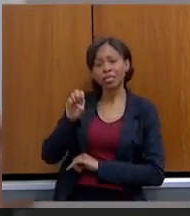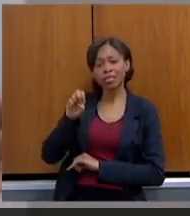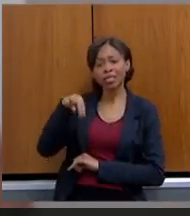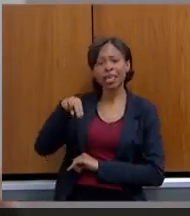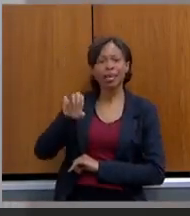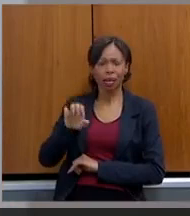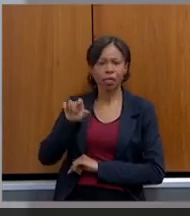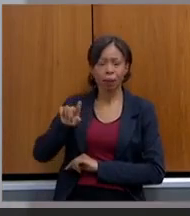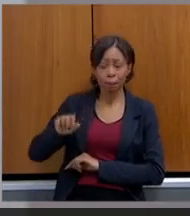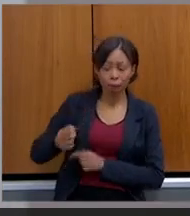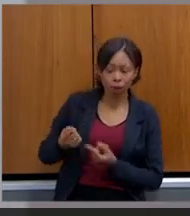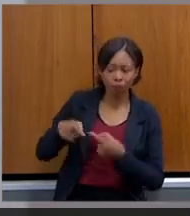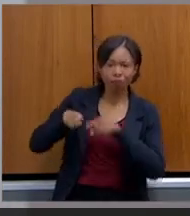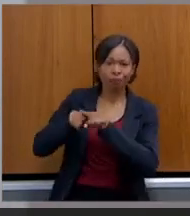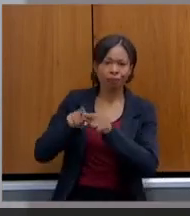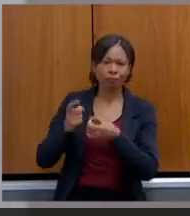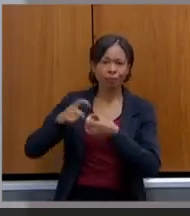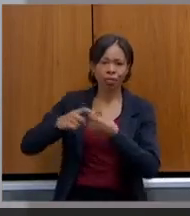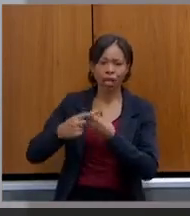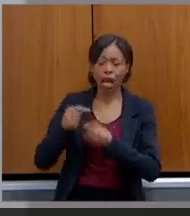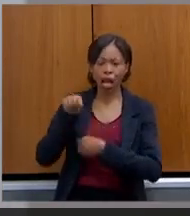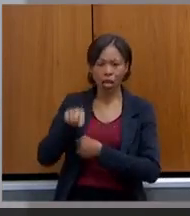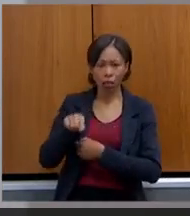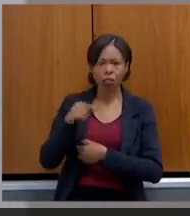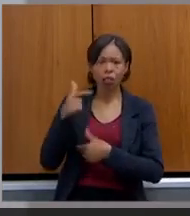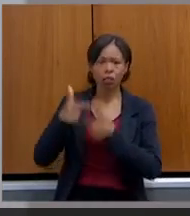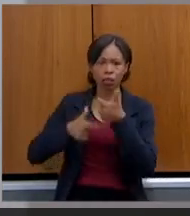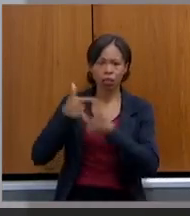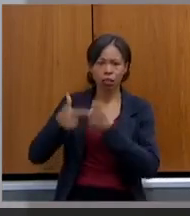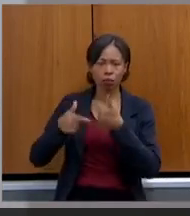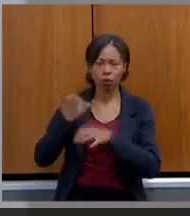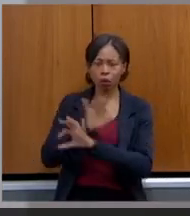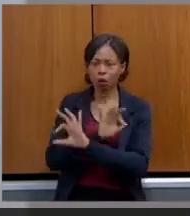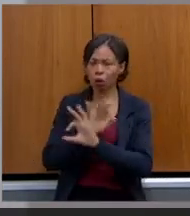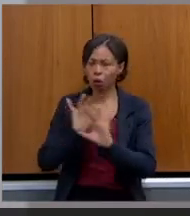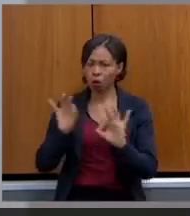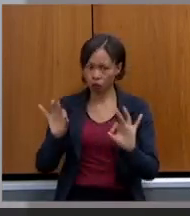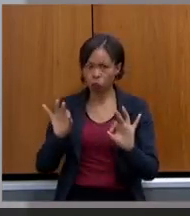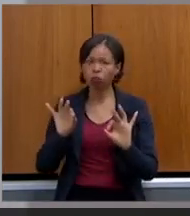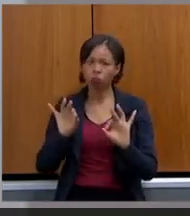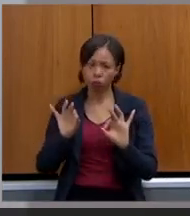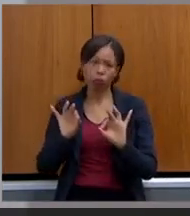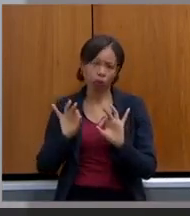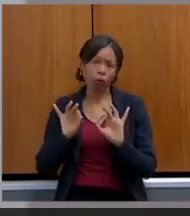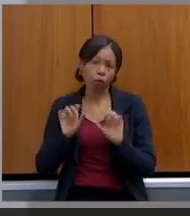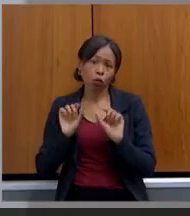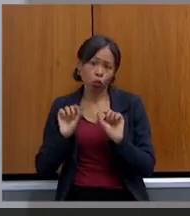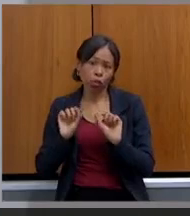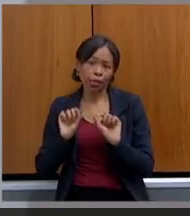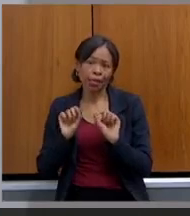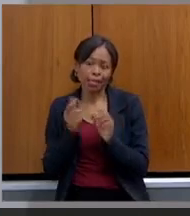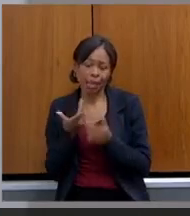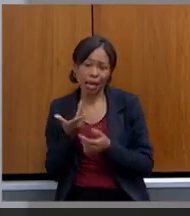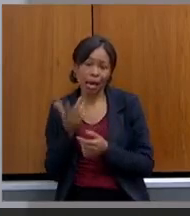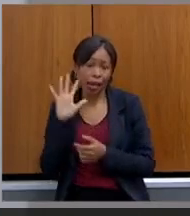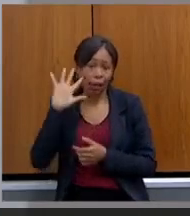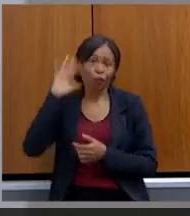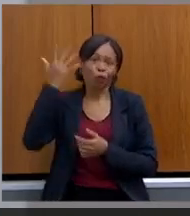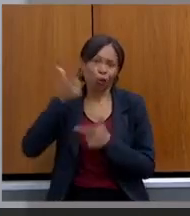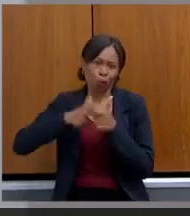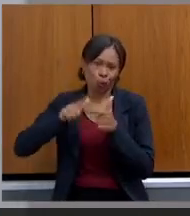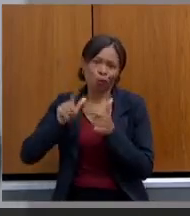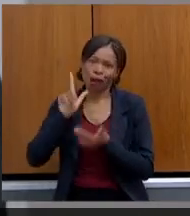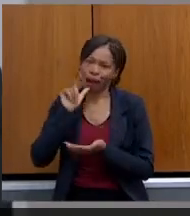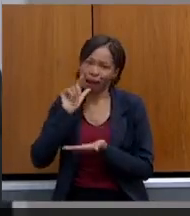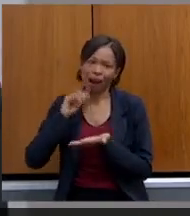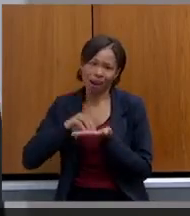um trabalho muito bom nessa questão da luta é com a questão da água aí né